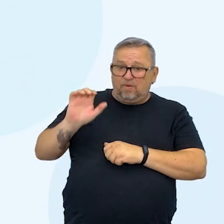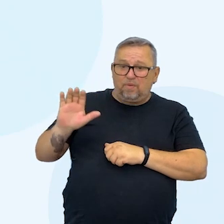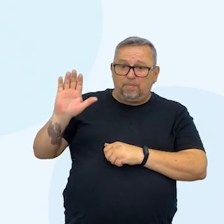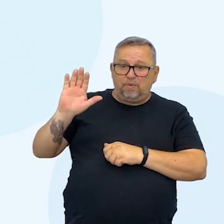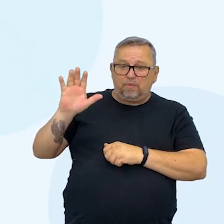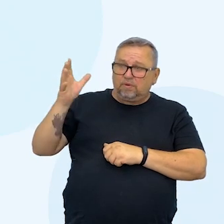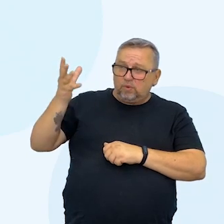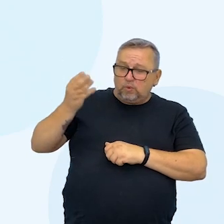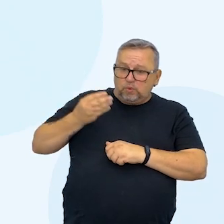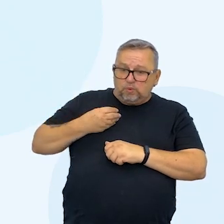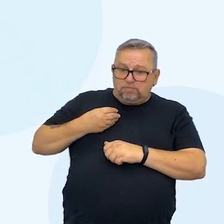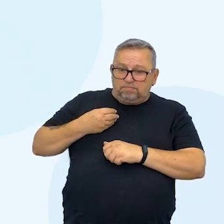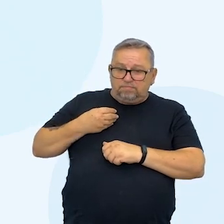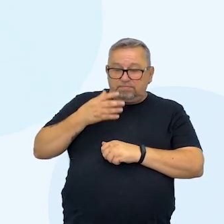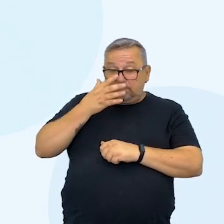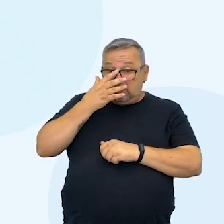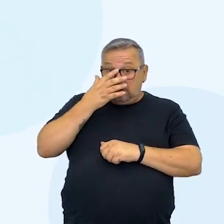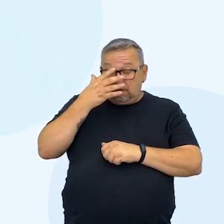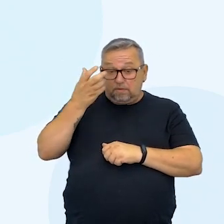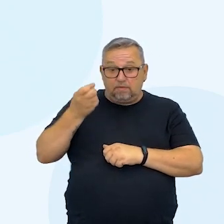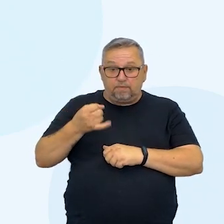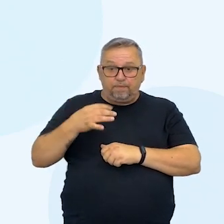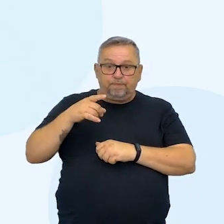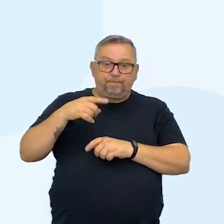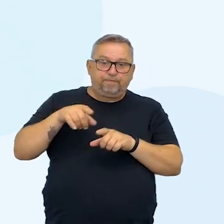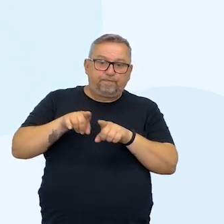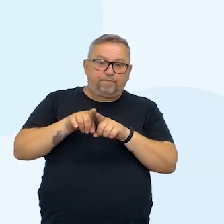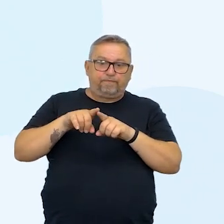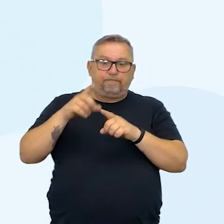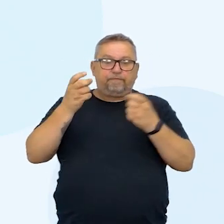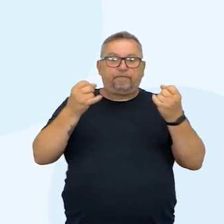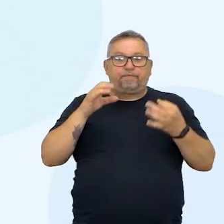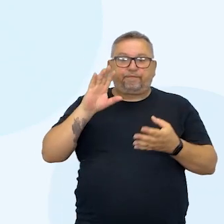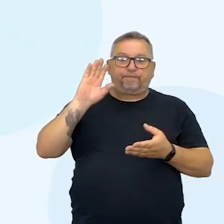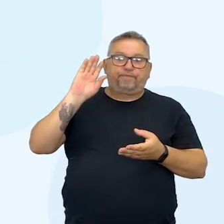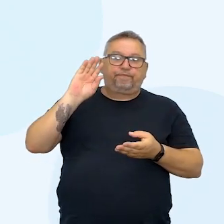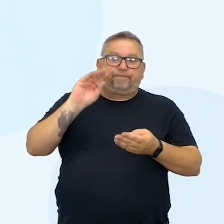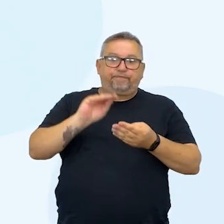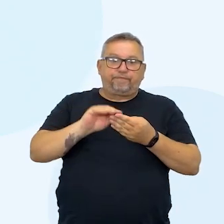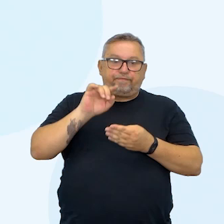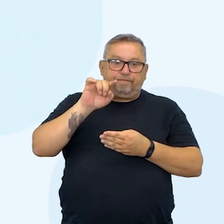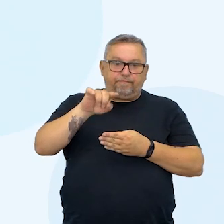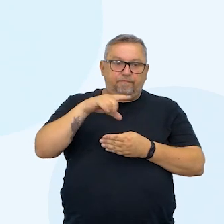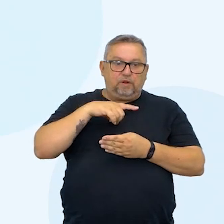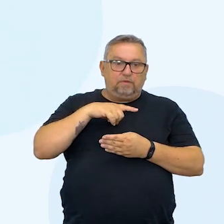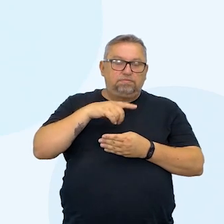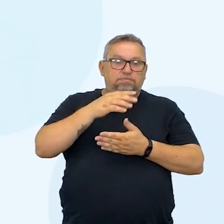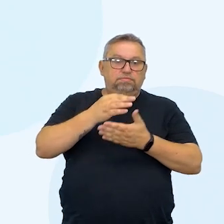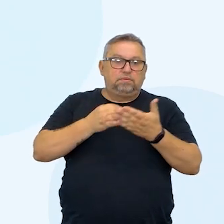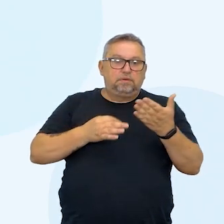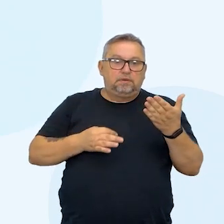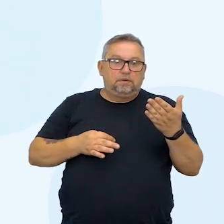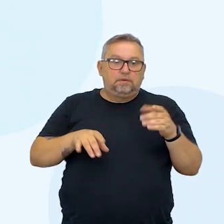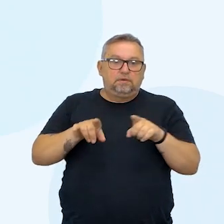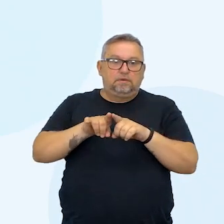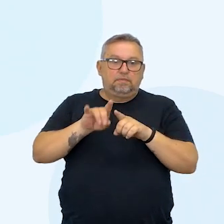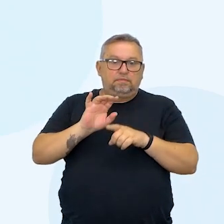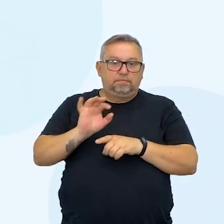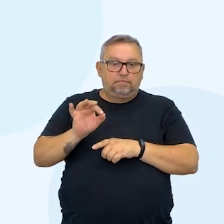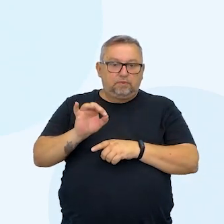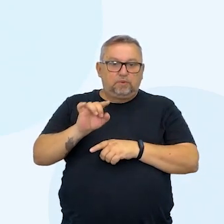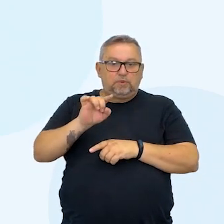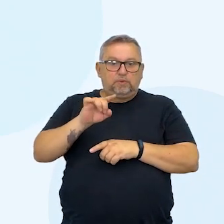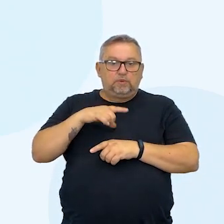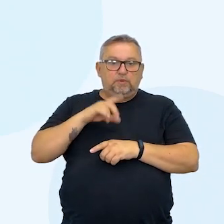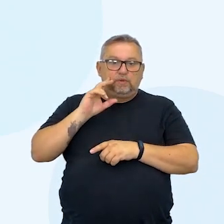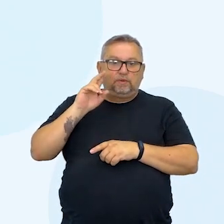mais europeu. Tá aí, tudo que eu expliquei, eu sintetizei nesse texto, né? Que é justamente